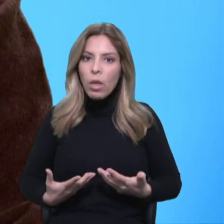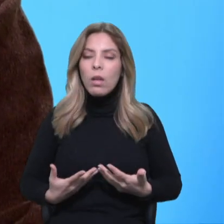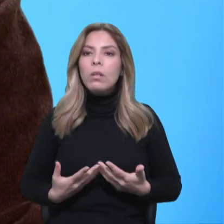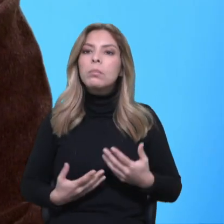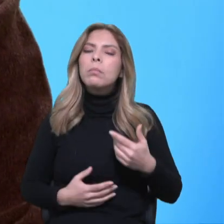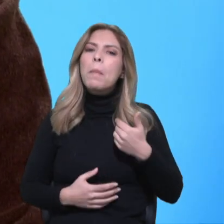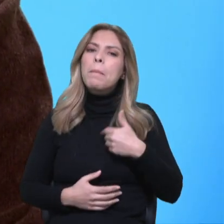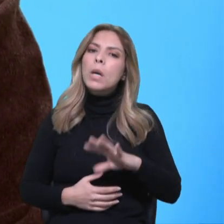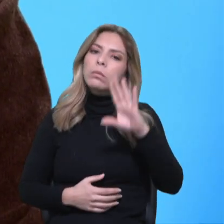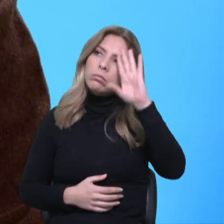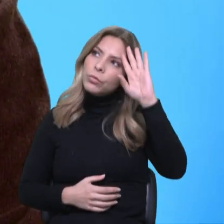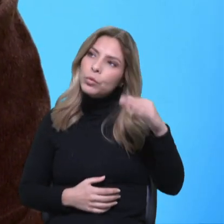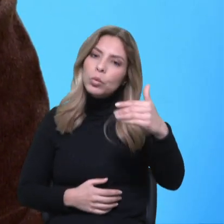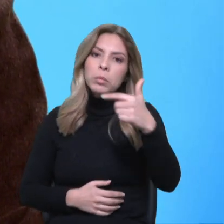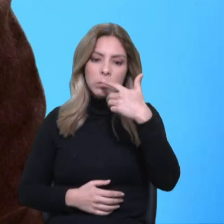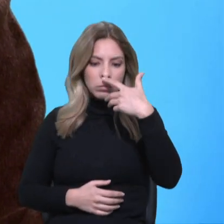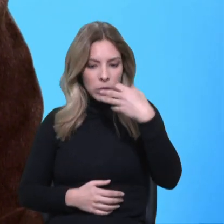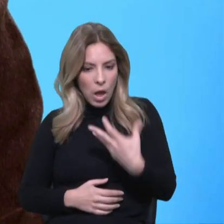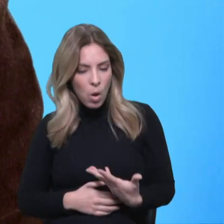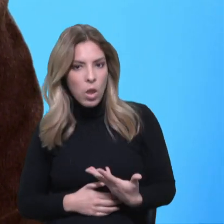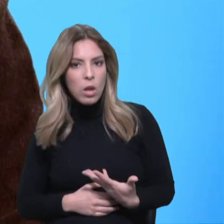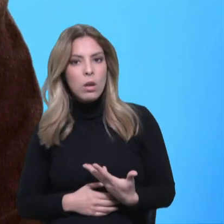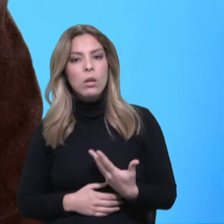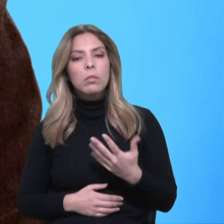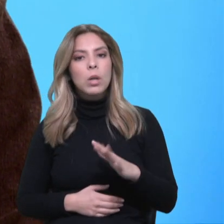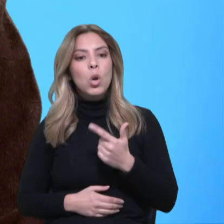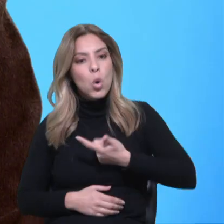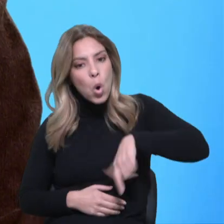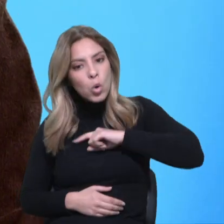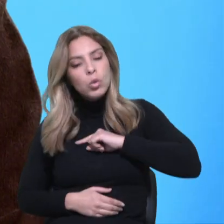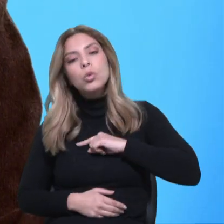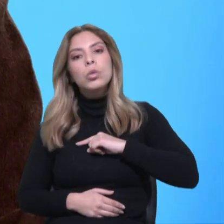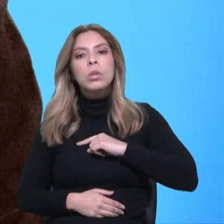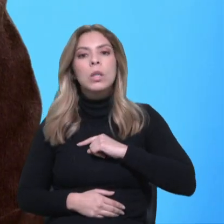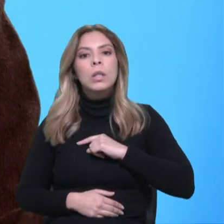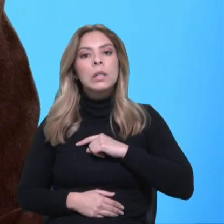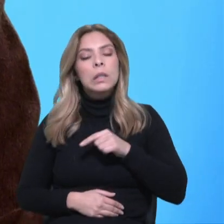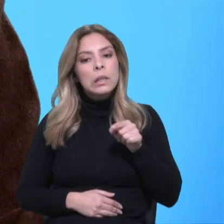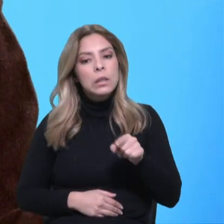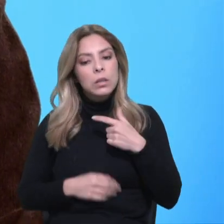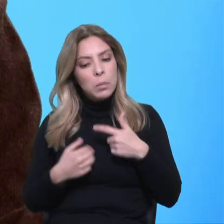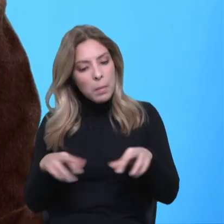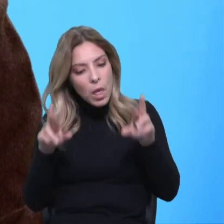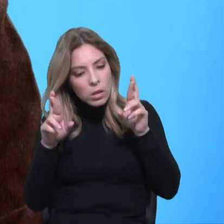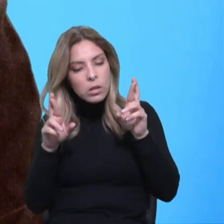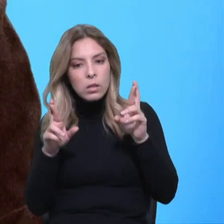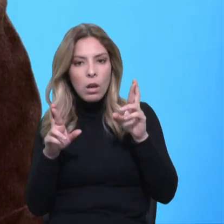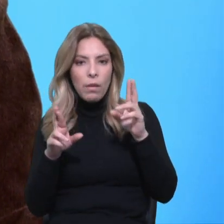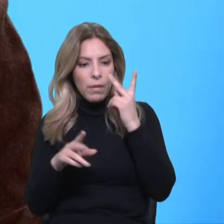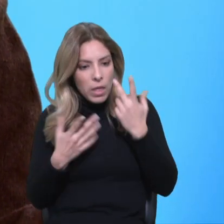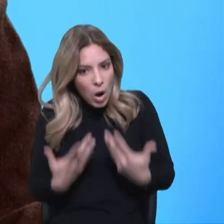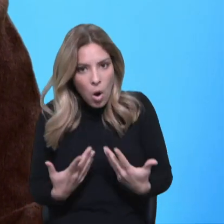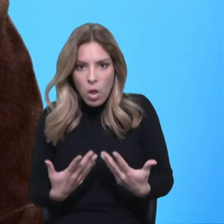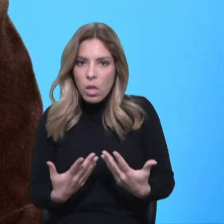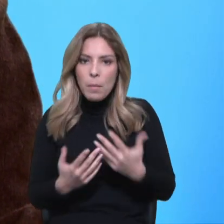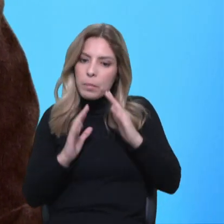acontecer no futuro, é para já. Então, para nós, aquilo que nós queremos é que essa esperança é para ser vivida já, no imediato. E por